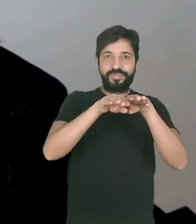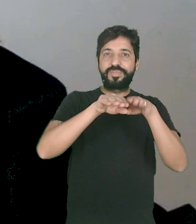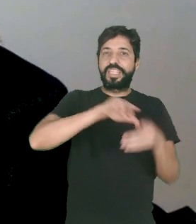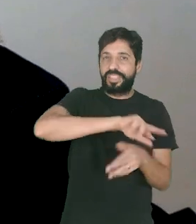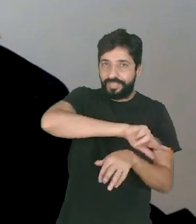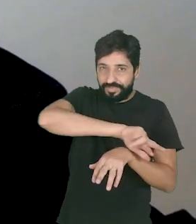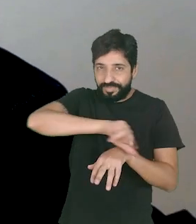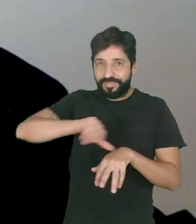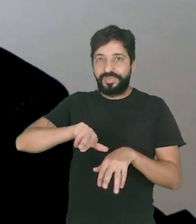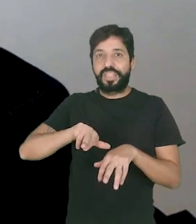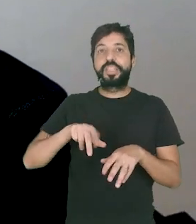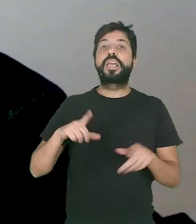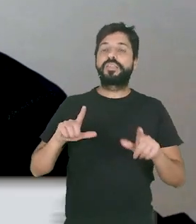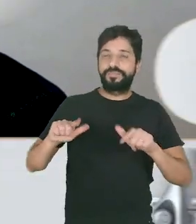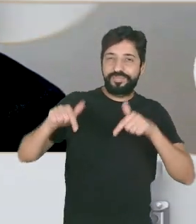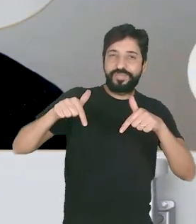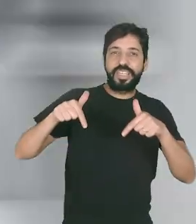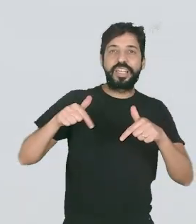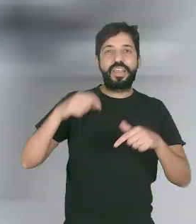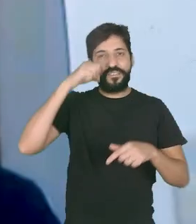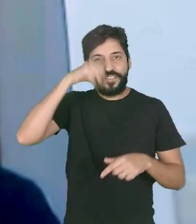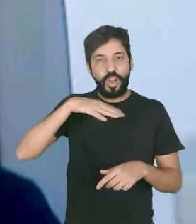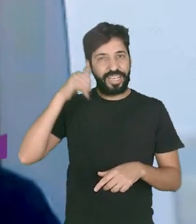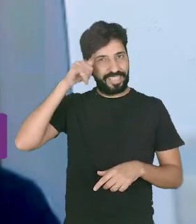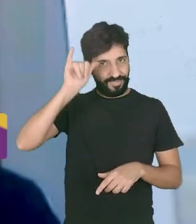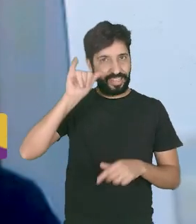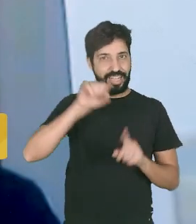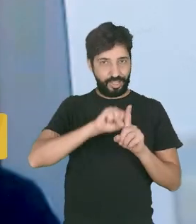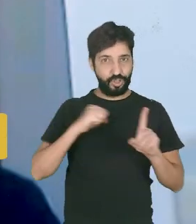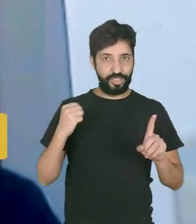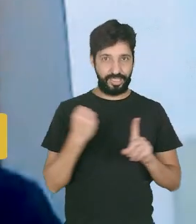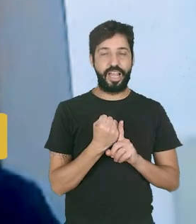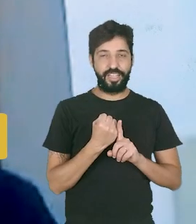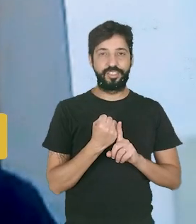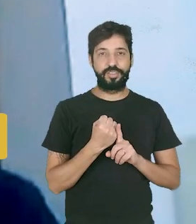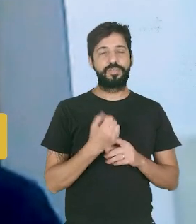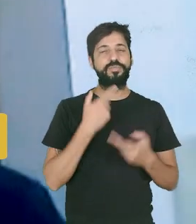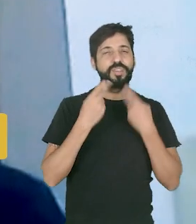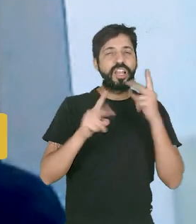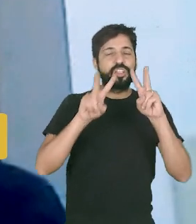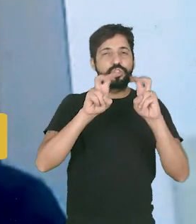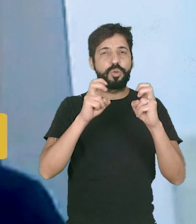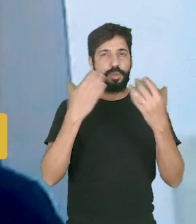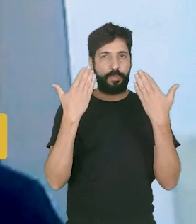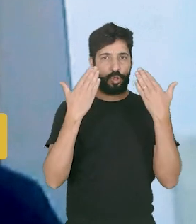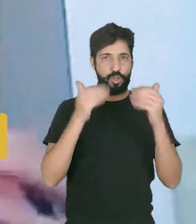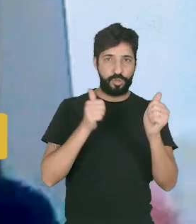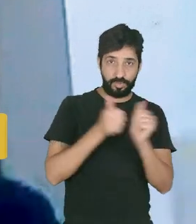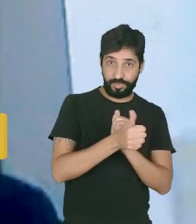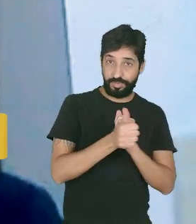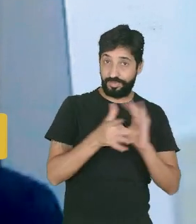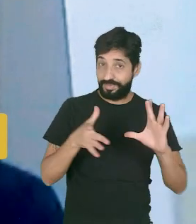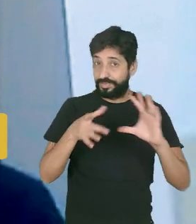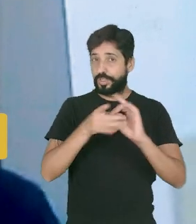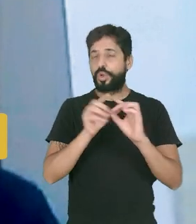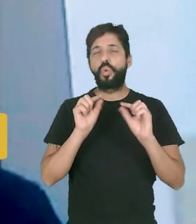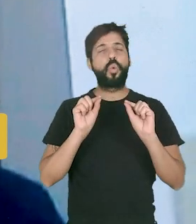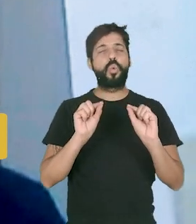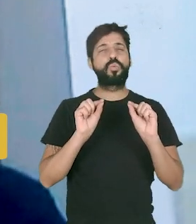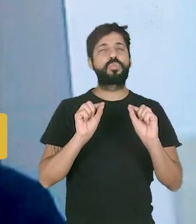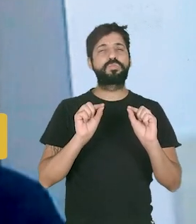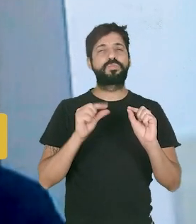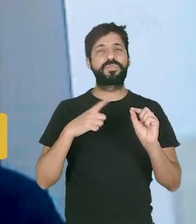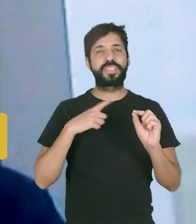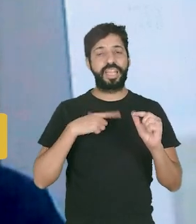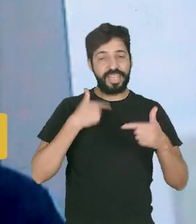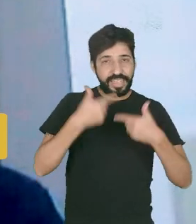e atitudes de não violência em nossa sociedade. Vamos falar sobre a psicologia do esporte em relação às suas particularidades e o